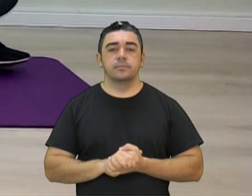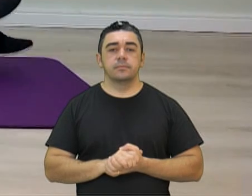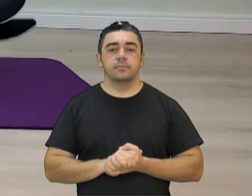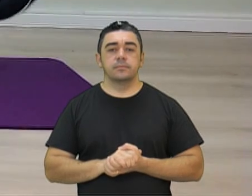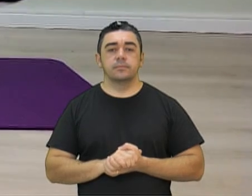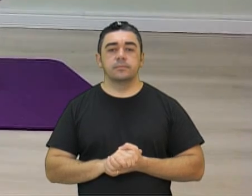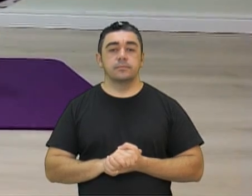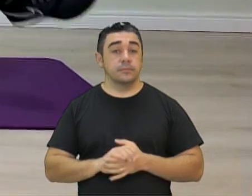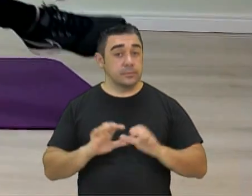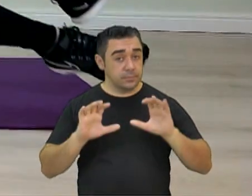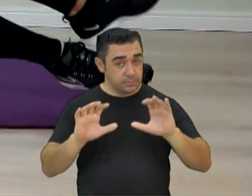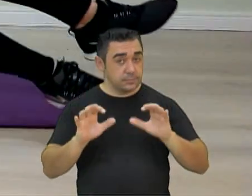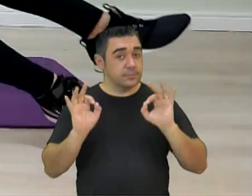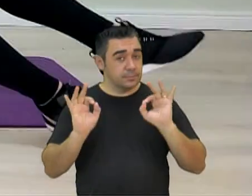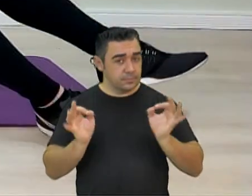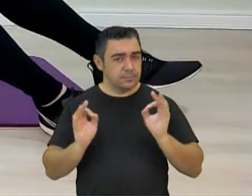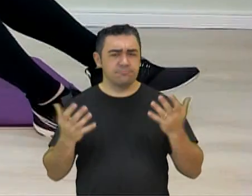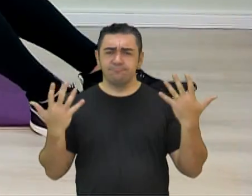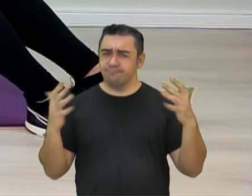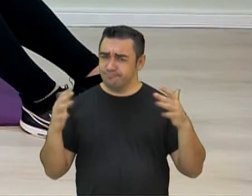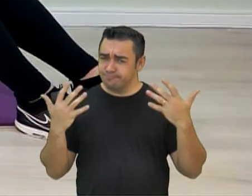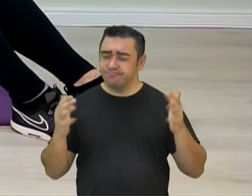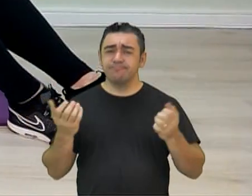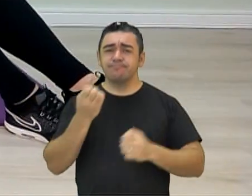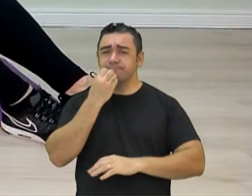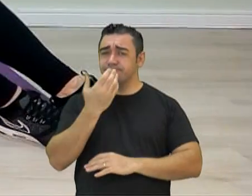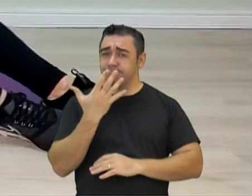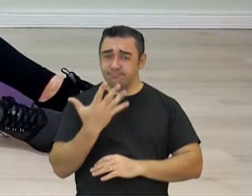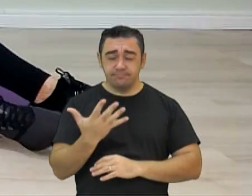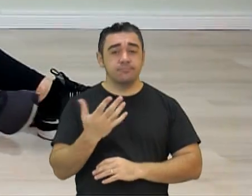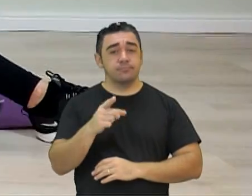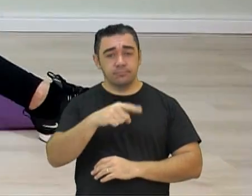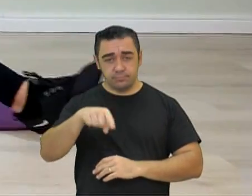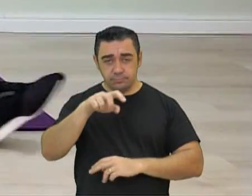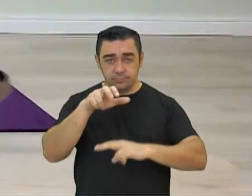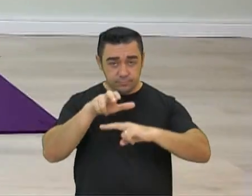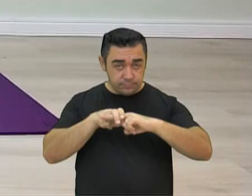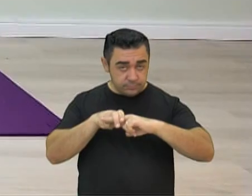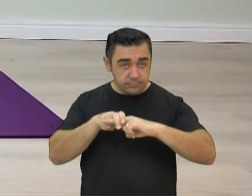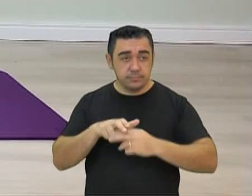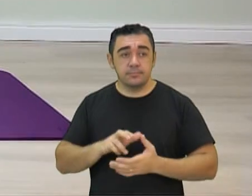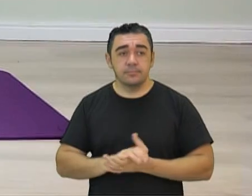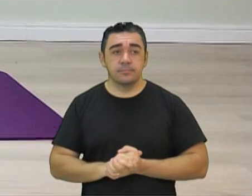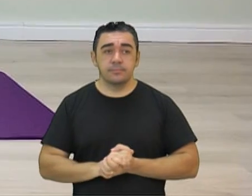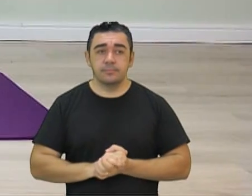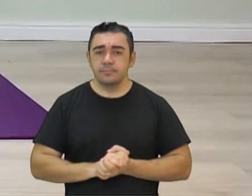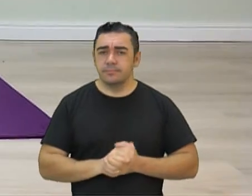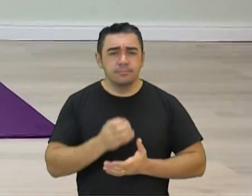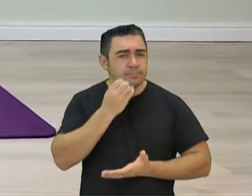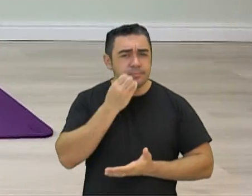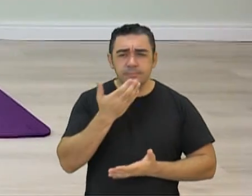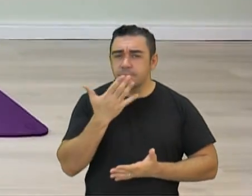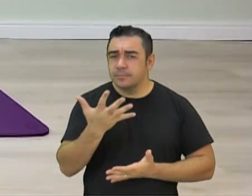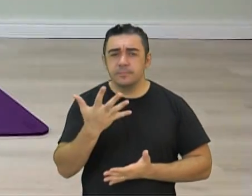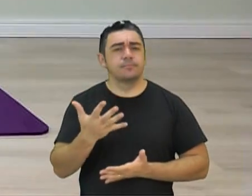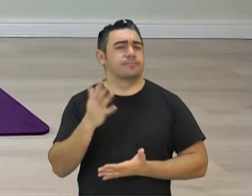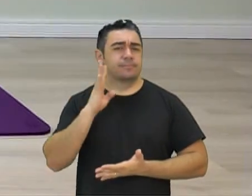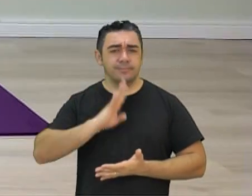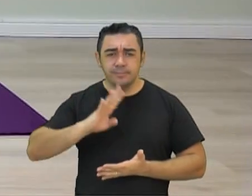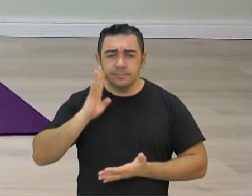Isso, gente. Muito bom. Sentou. Muito bom. Muito